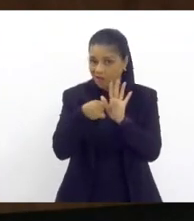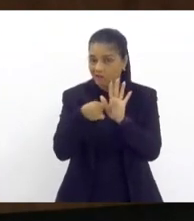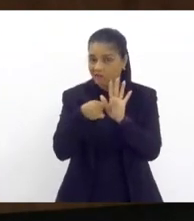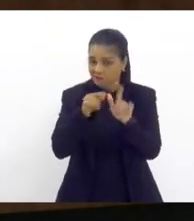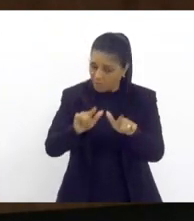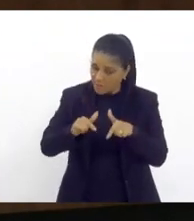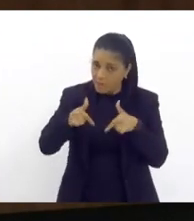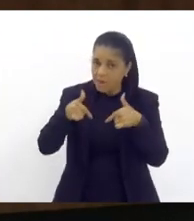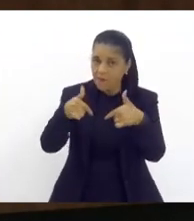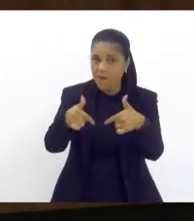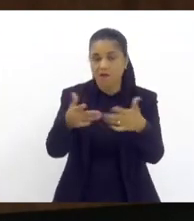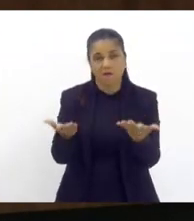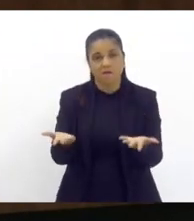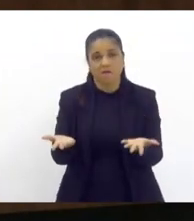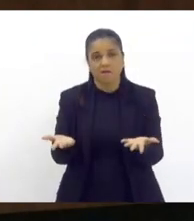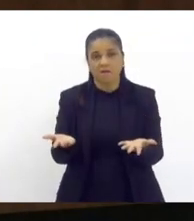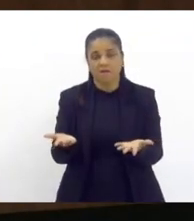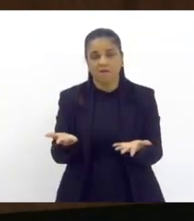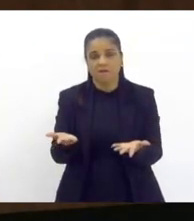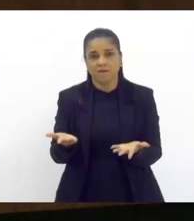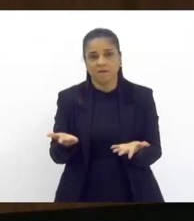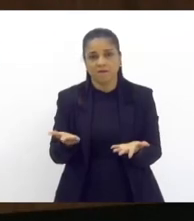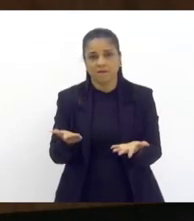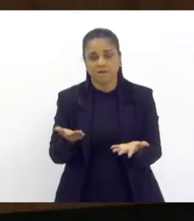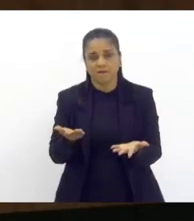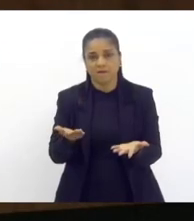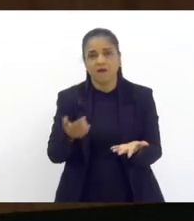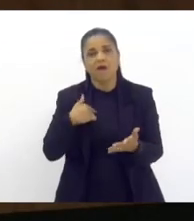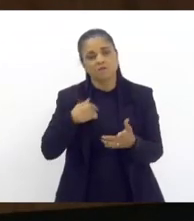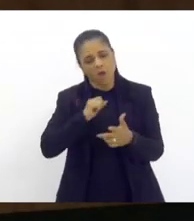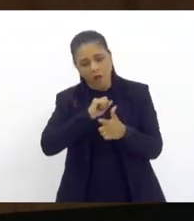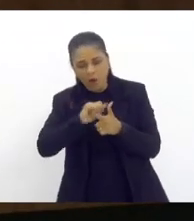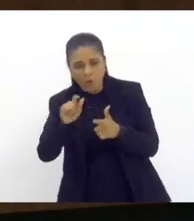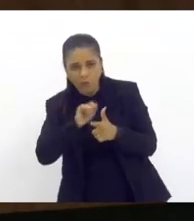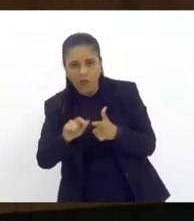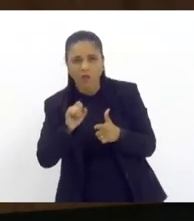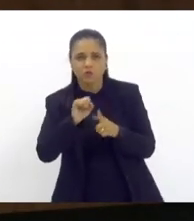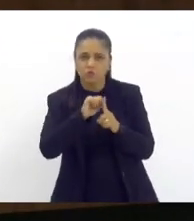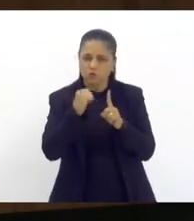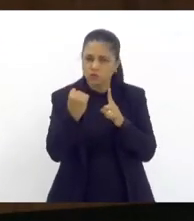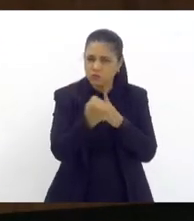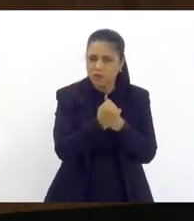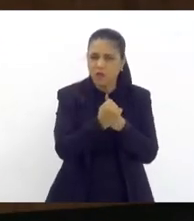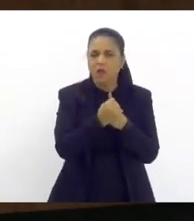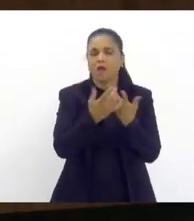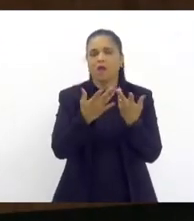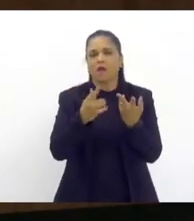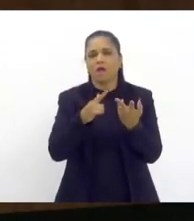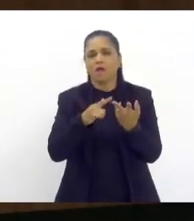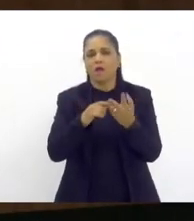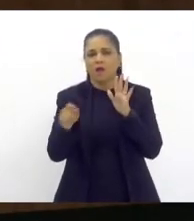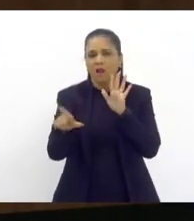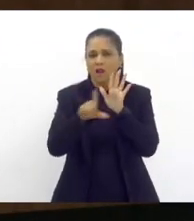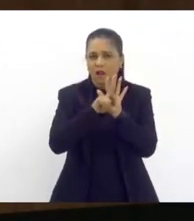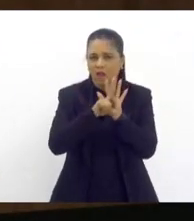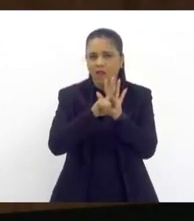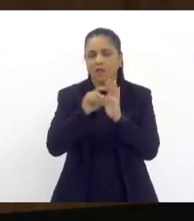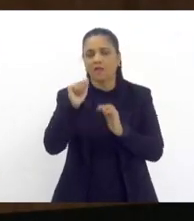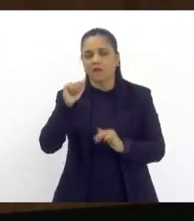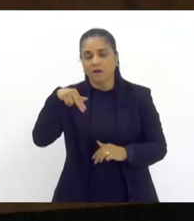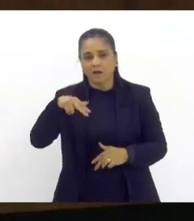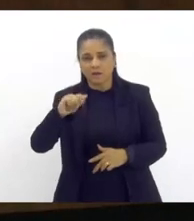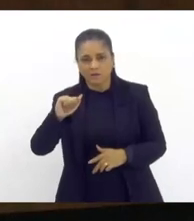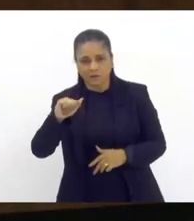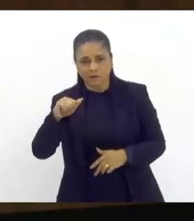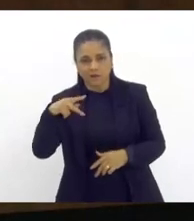não foram ainda regulamentados, né? Estou falando aqui do aluguel social, uma lei de autoria da deputada Alana Passos e minha,